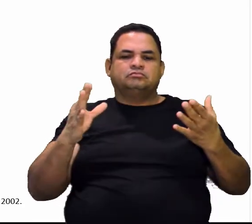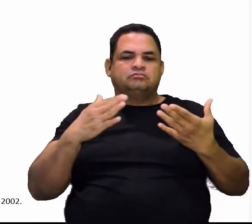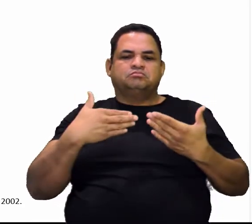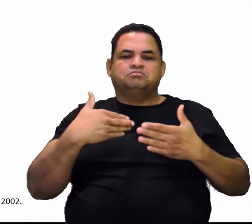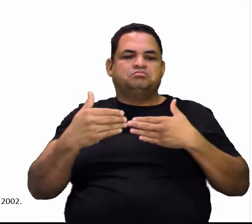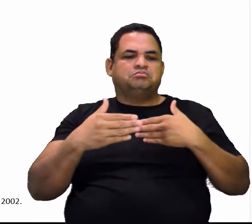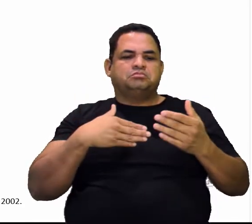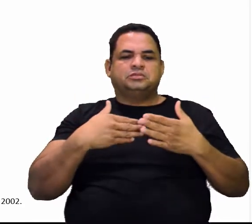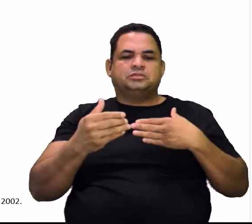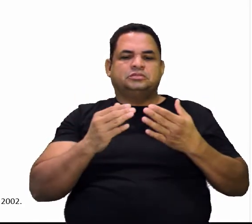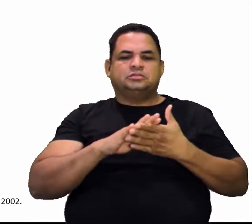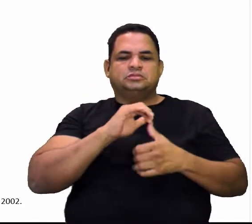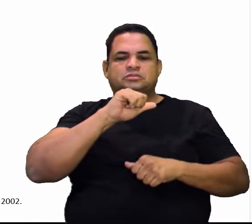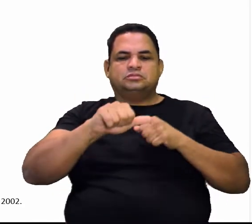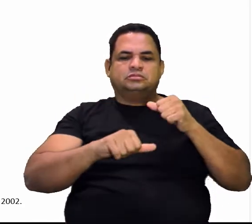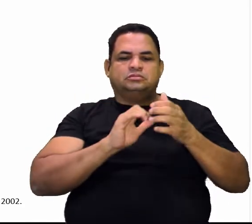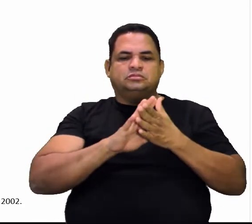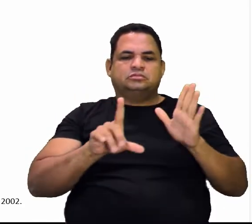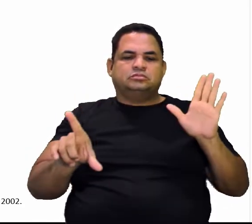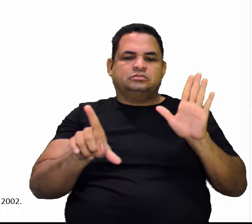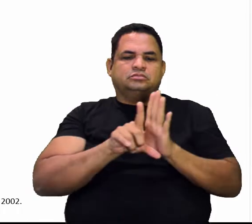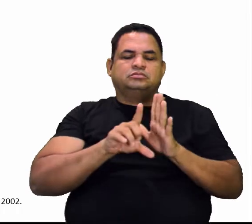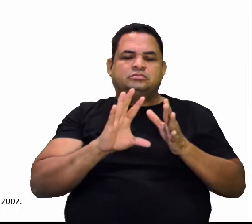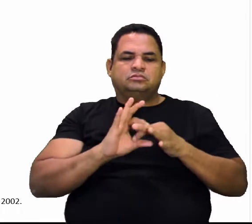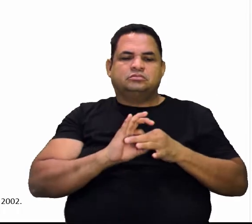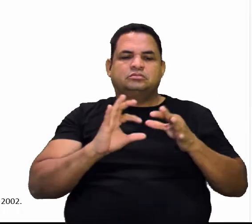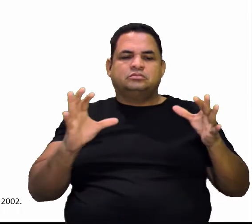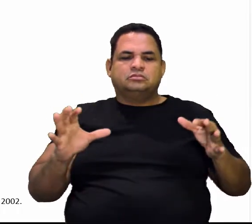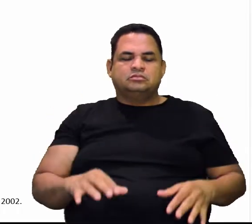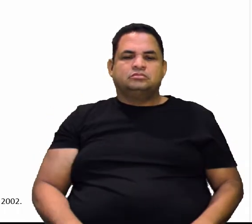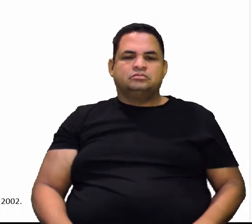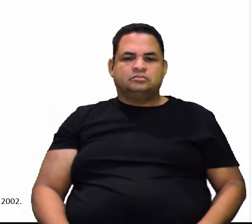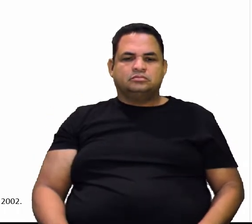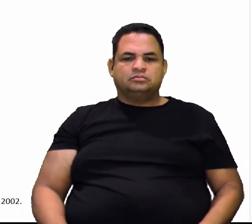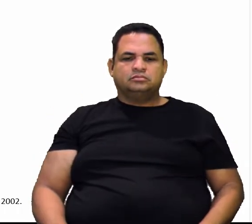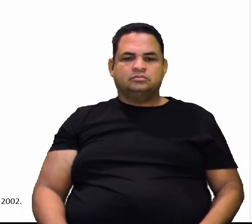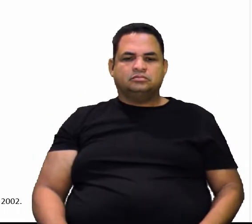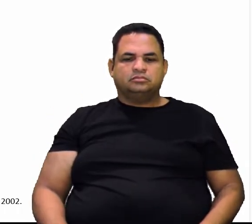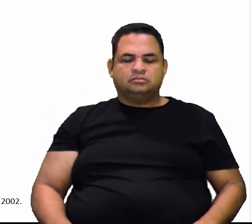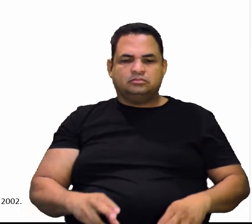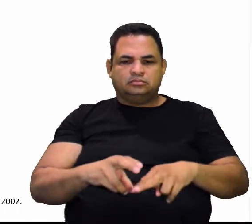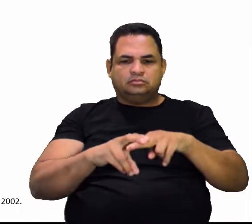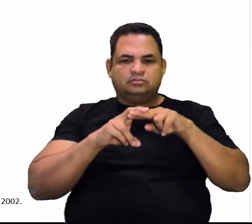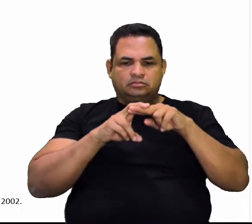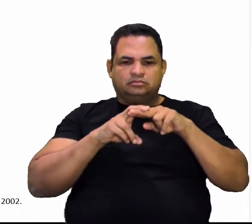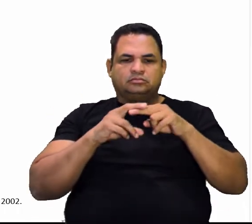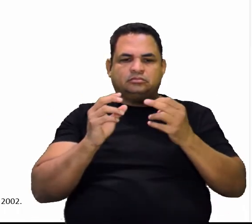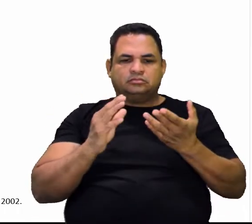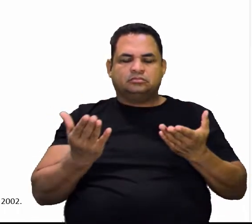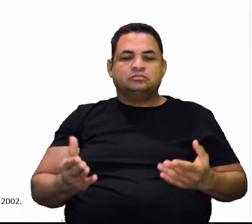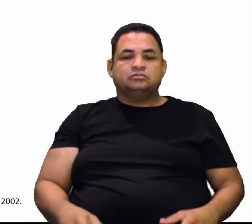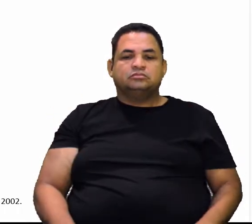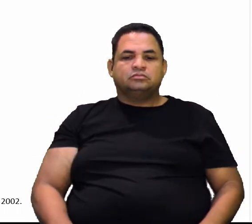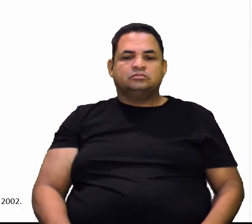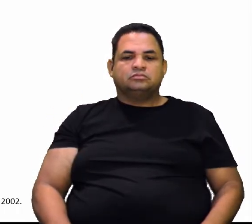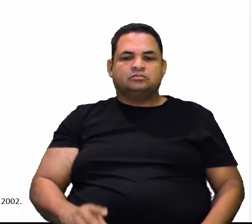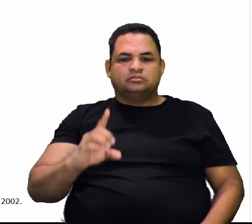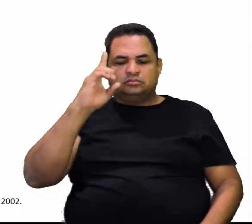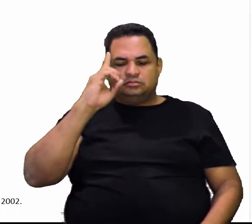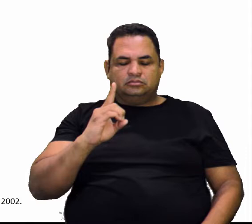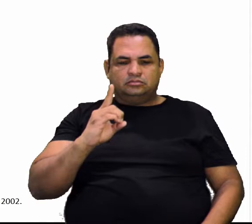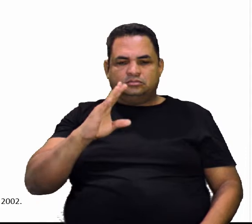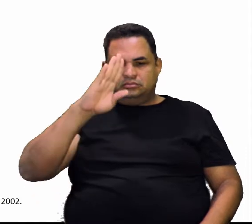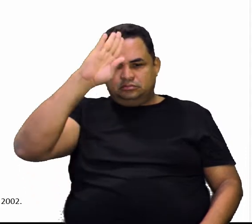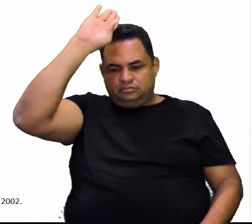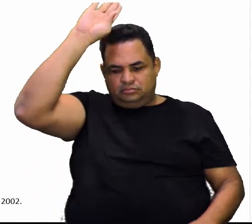do Senado, ela virava uma lei independente, só para vocês terem ideia. É por isso que eu digo para vocês que o direito